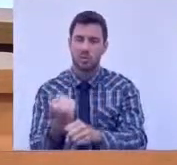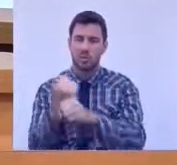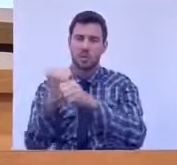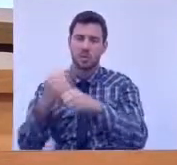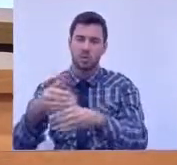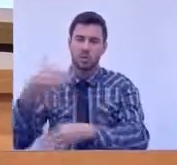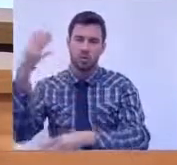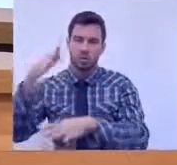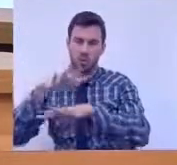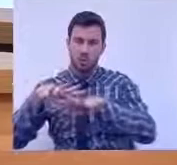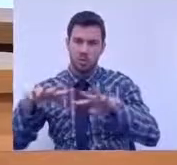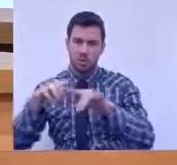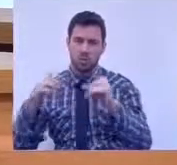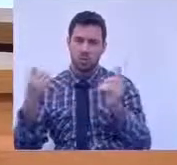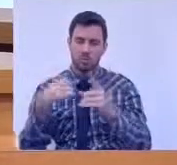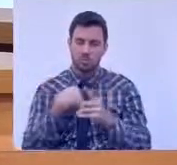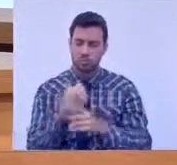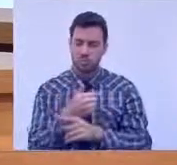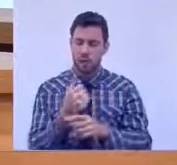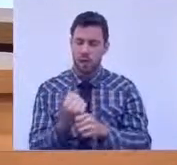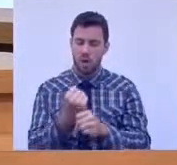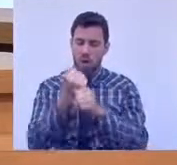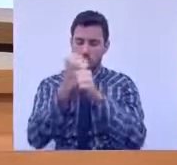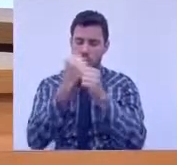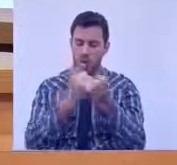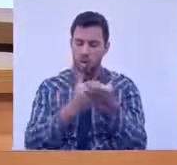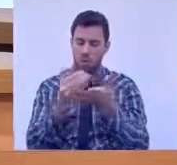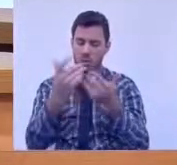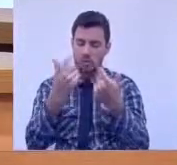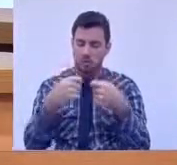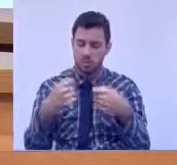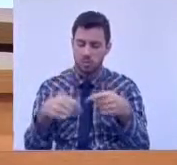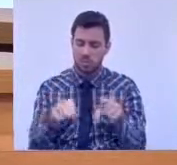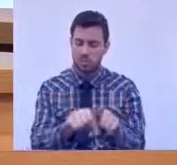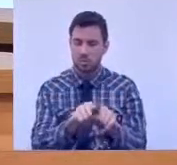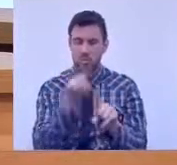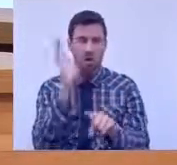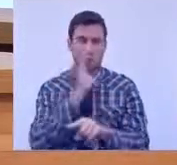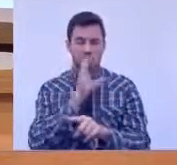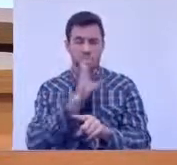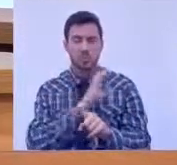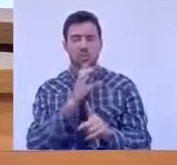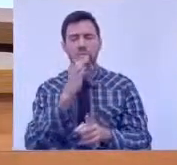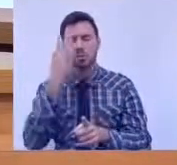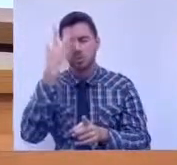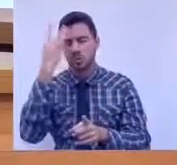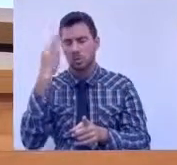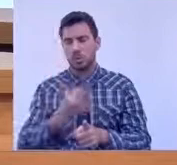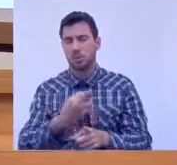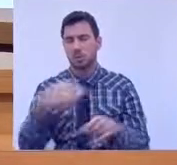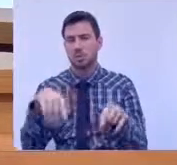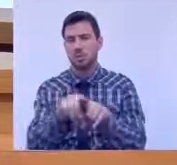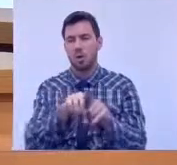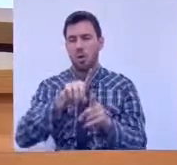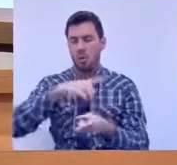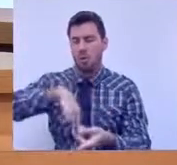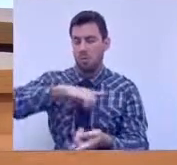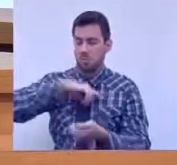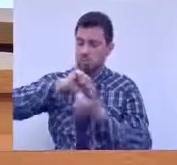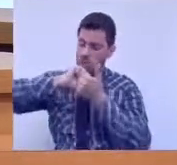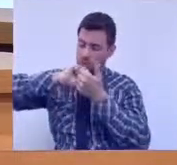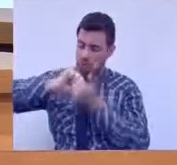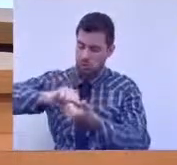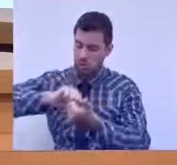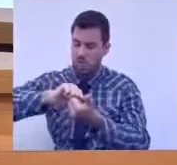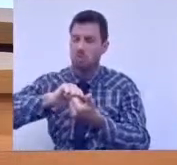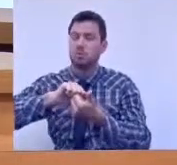segurança. Mas como a obra está para iniciar, e tenho certeza que se conseguir o mais rápido possível, de acordo com o que foi combinado com aqueles